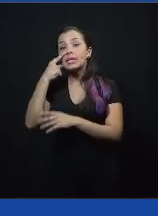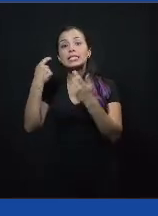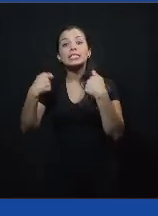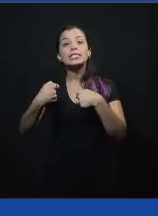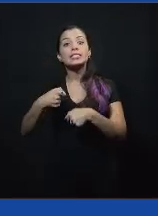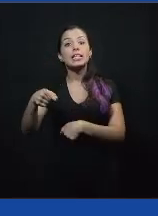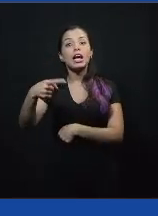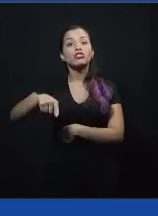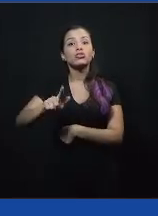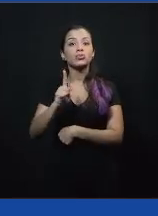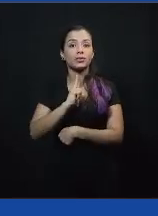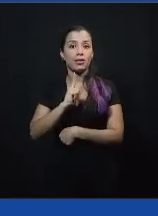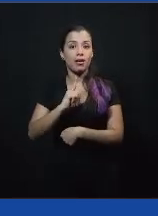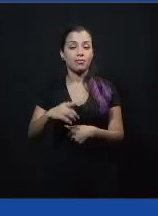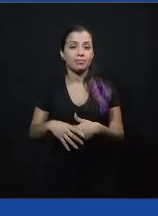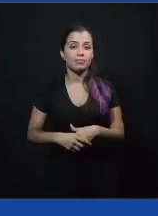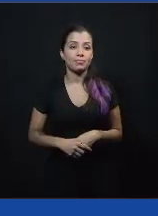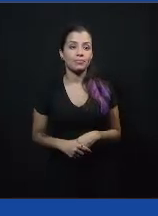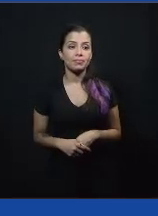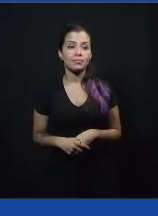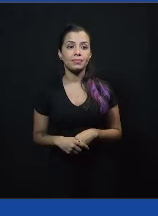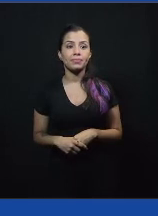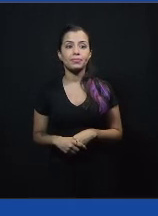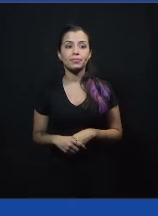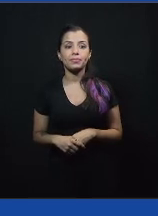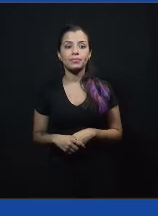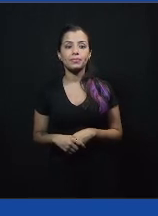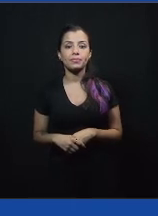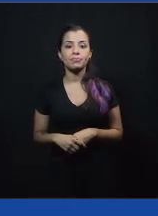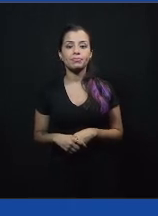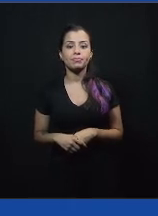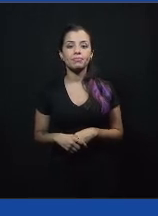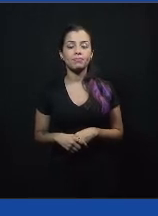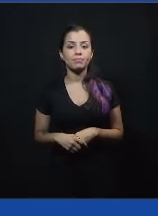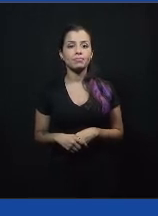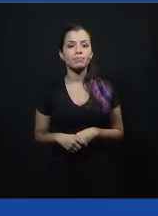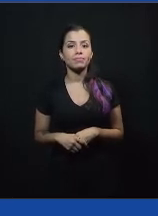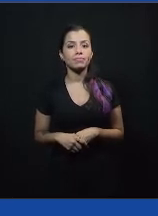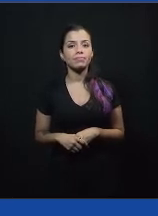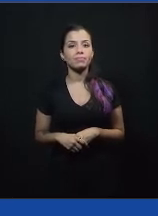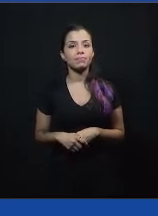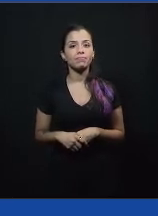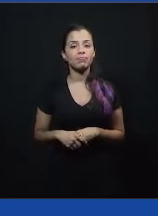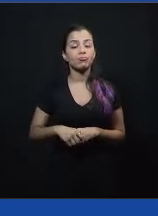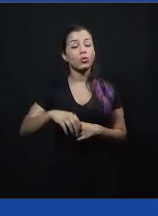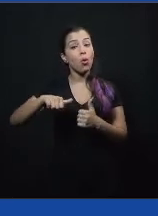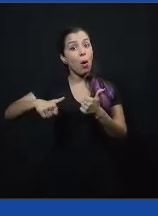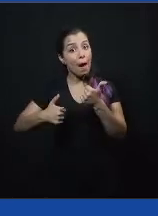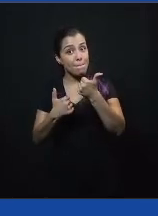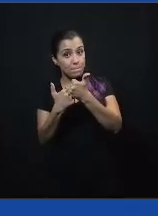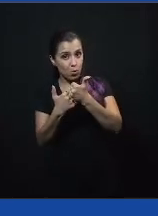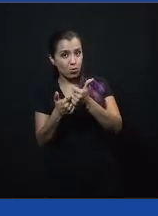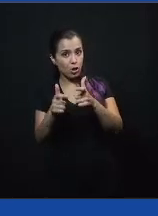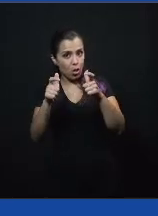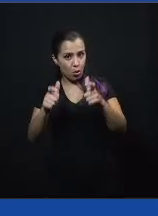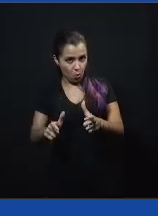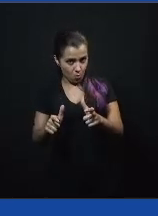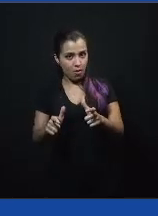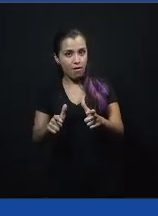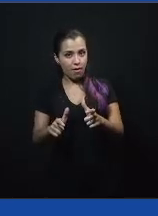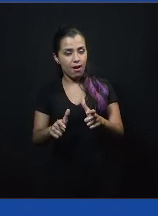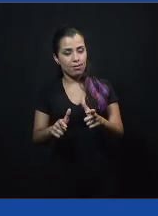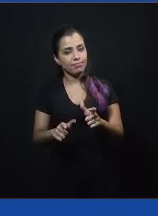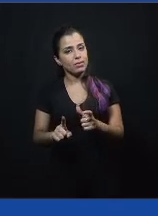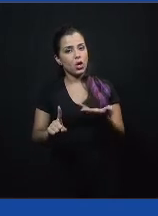você pode passar é bom com o apoio de organizações locais como Adriele já